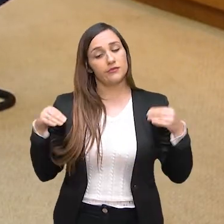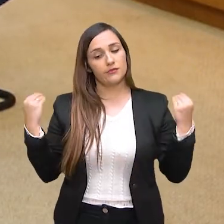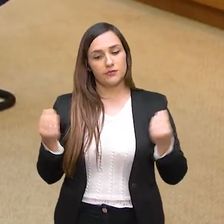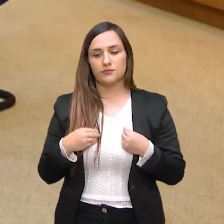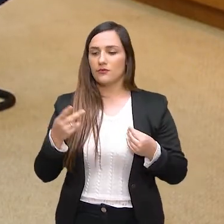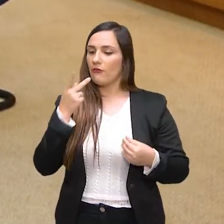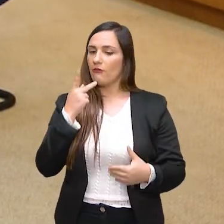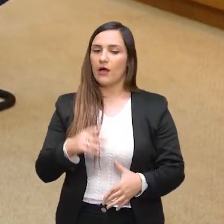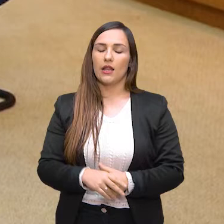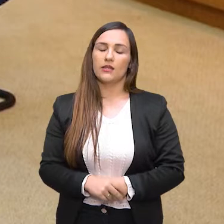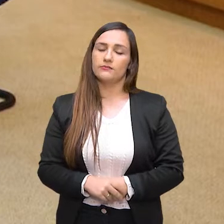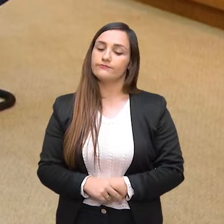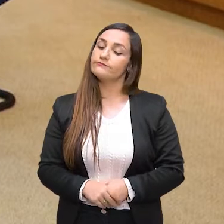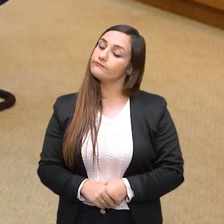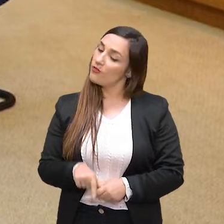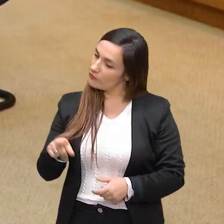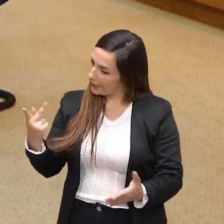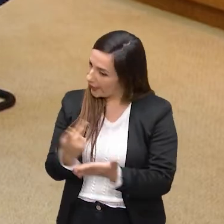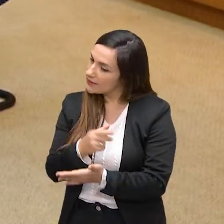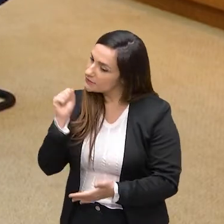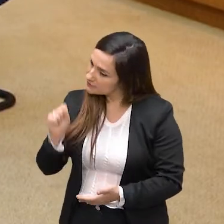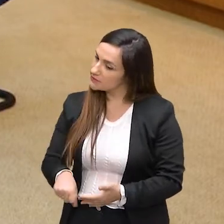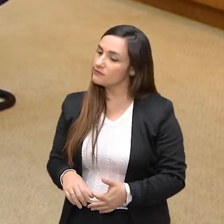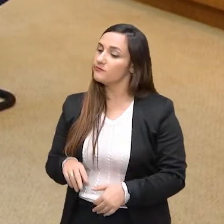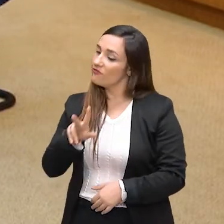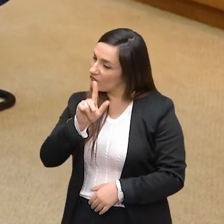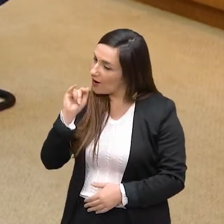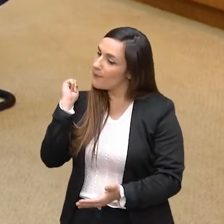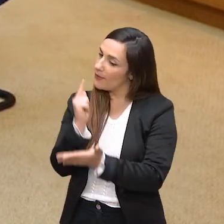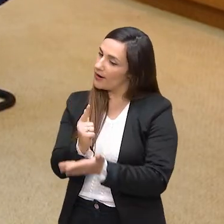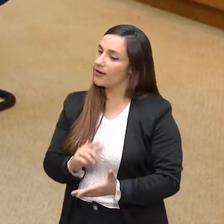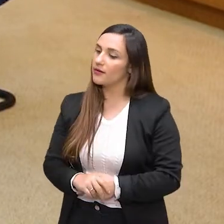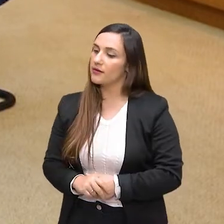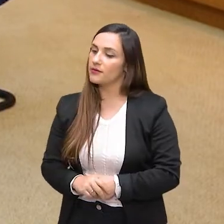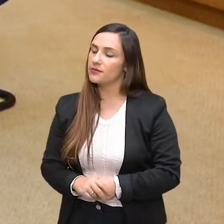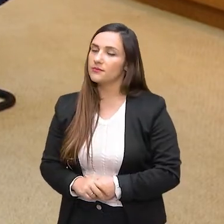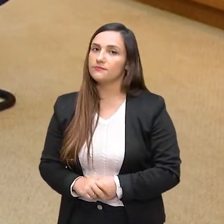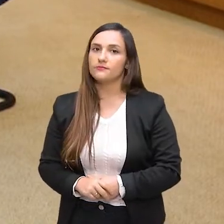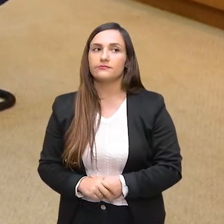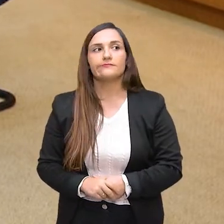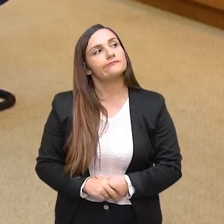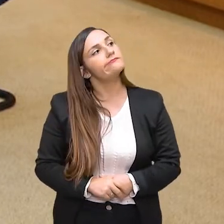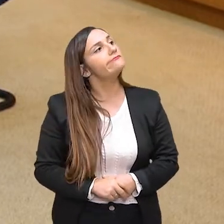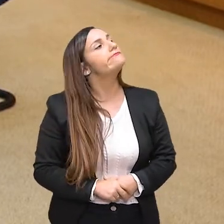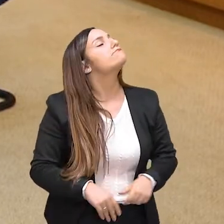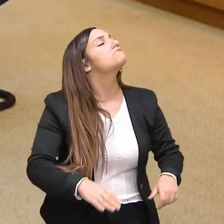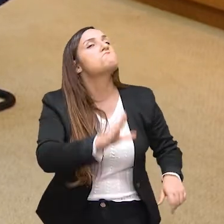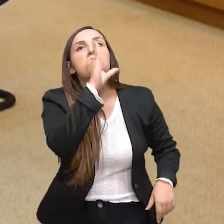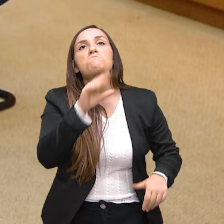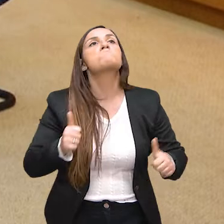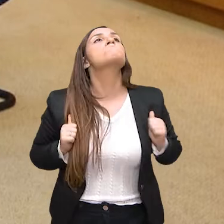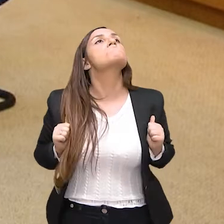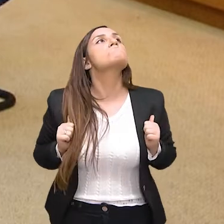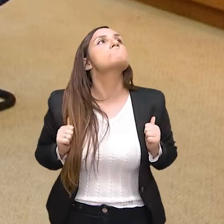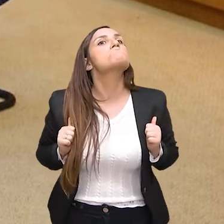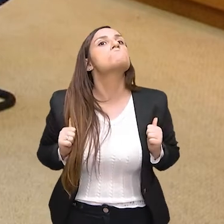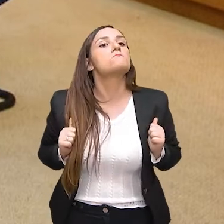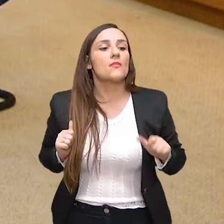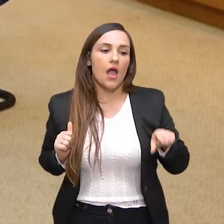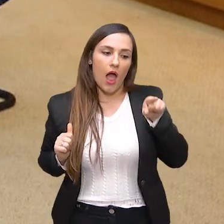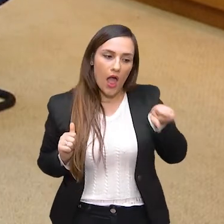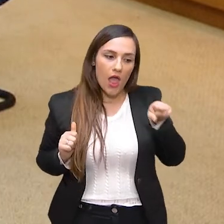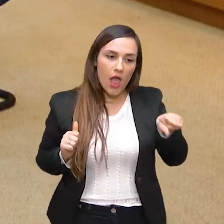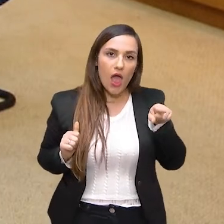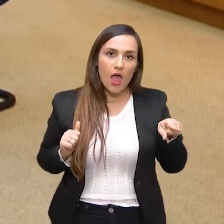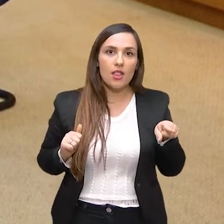assim, está lá condenado, mas não paga. O que vai? Você vai ao judiciário, olha, ele não me pagou. Aí o juiz vai lá buscar bens